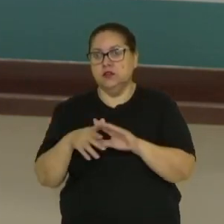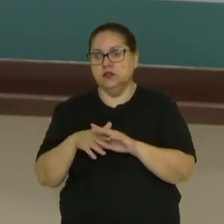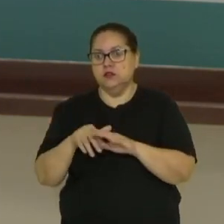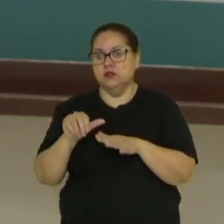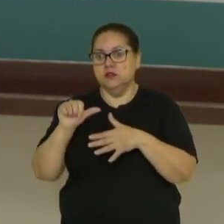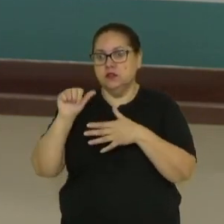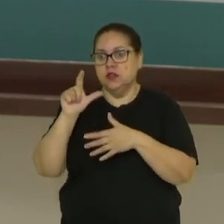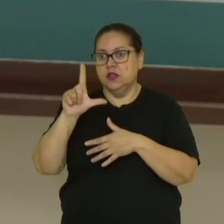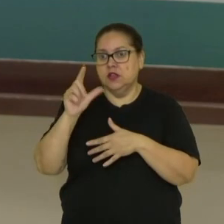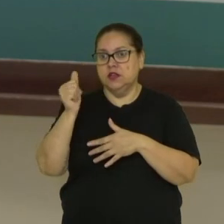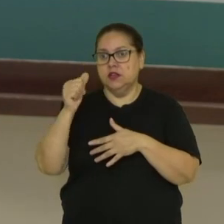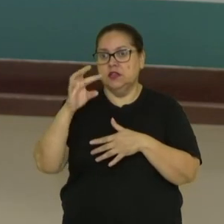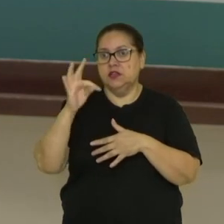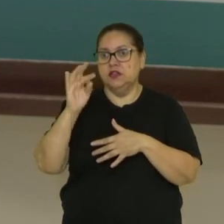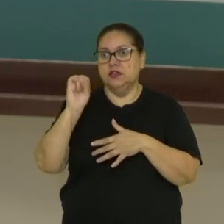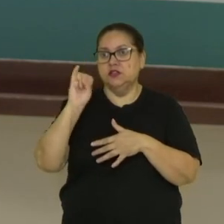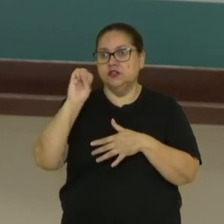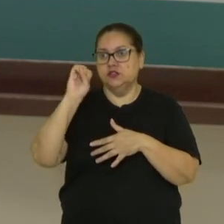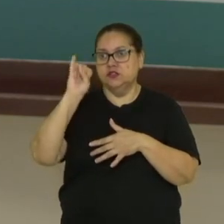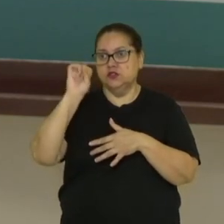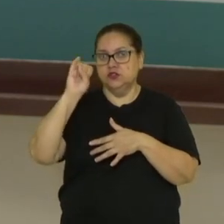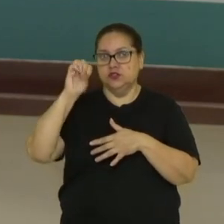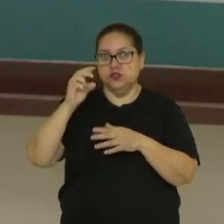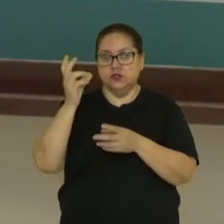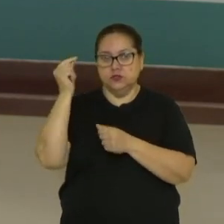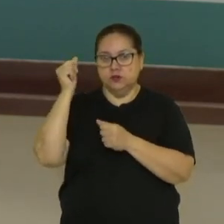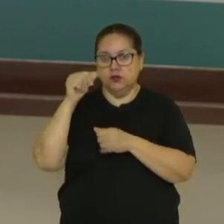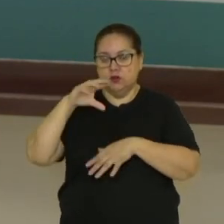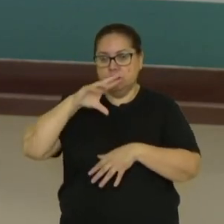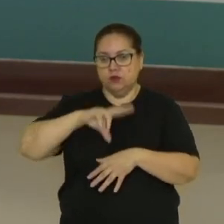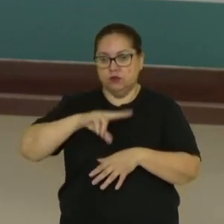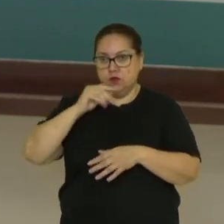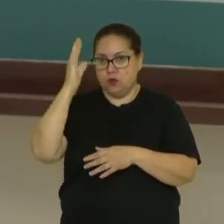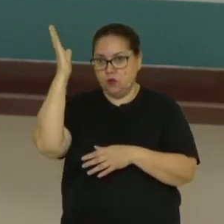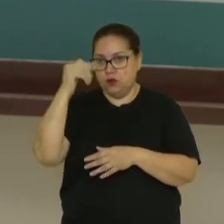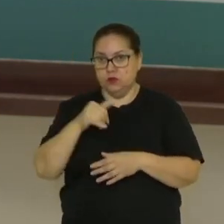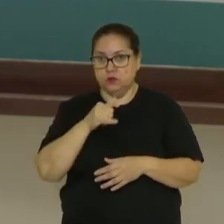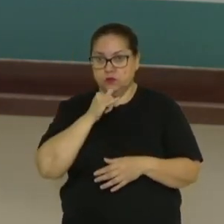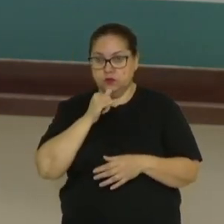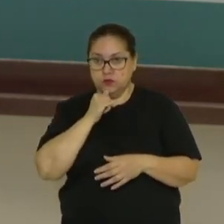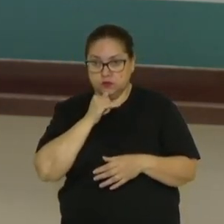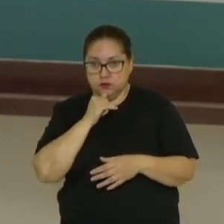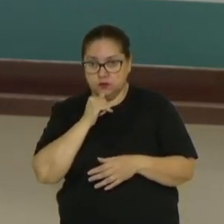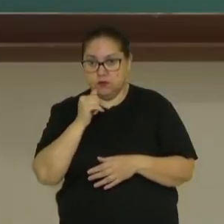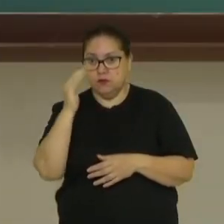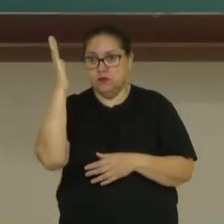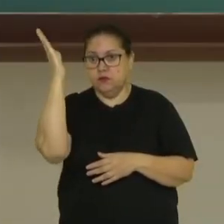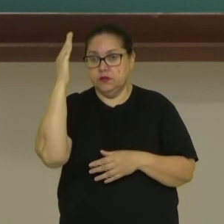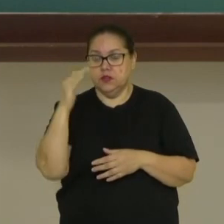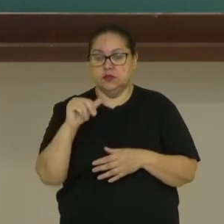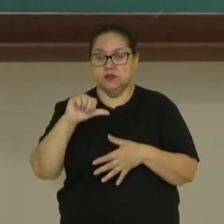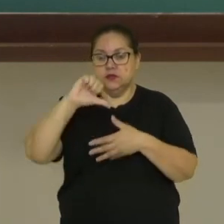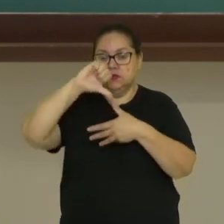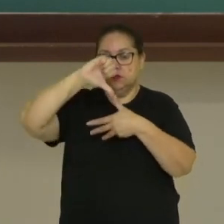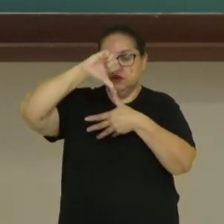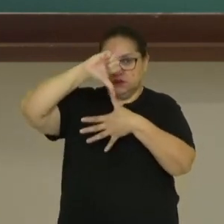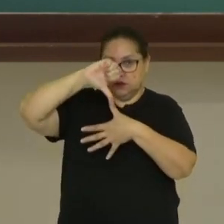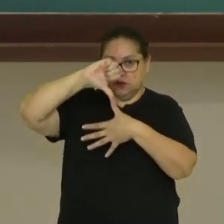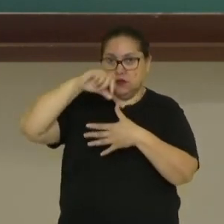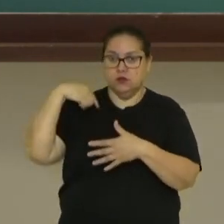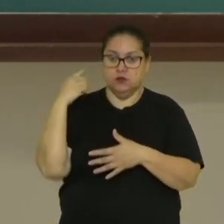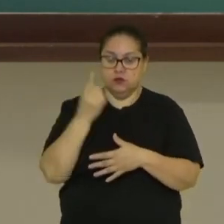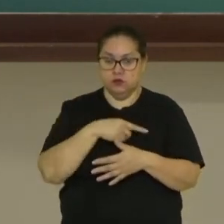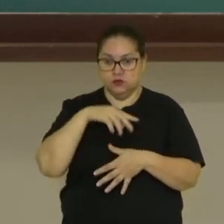latim na América Latina, como o espanhol e o português. O Brasil, por exemplo, é um país da América Latina, por quê? Porque o nosso